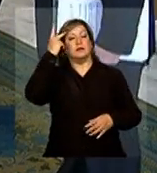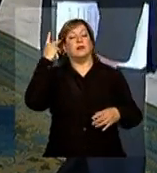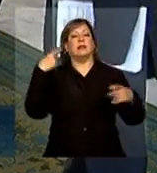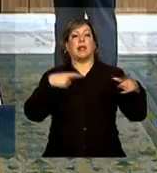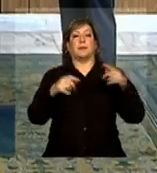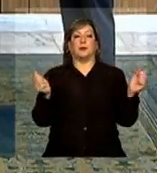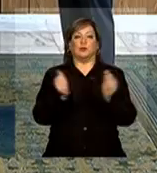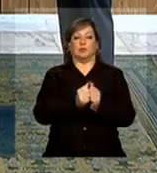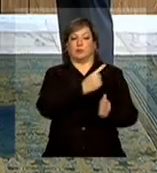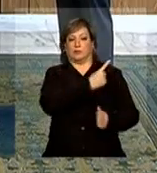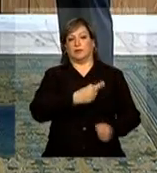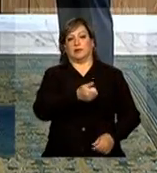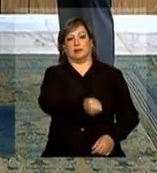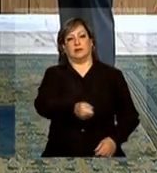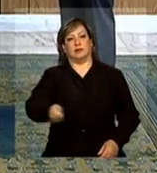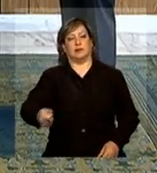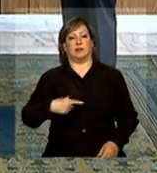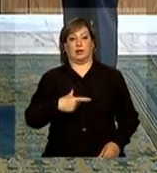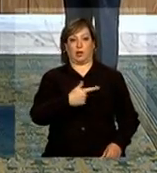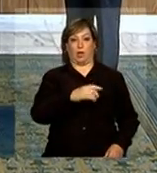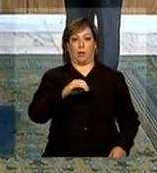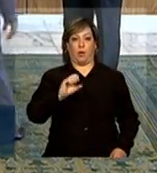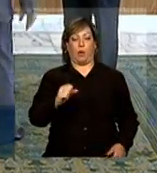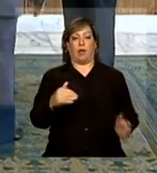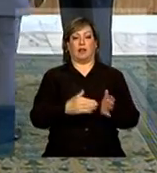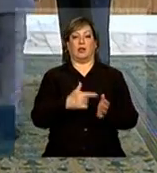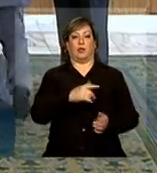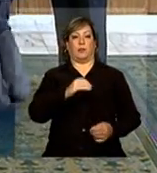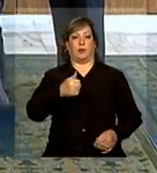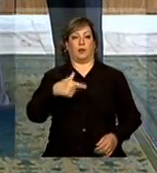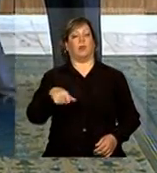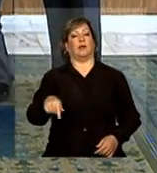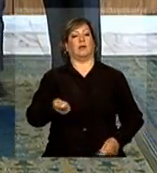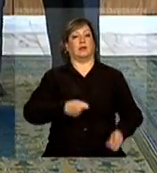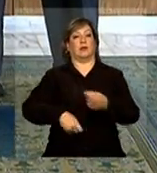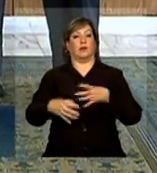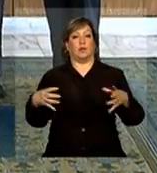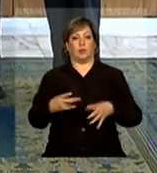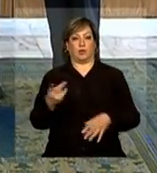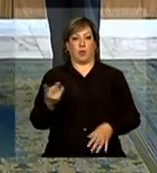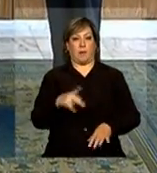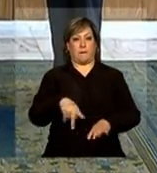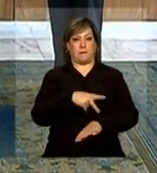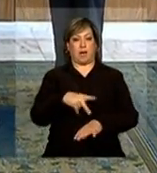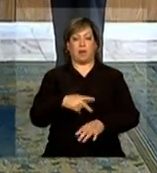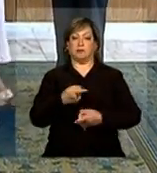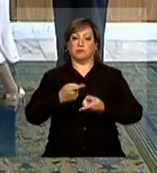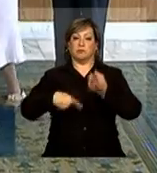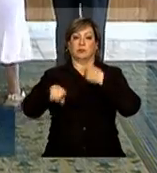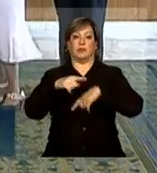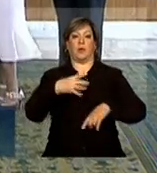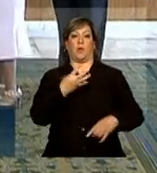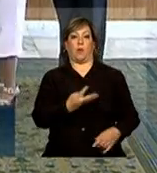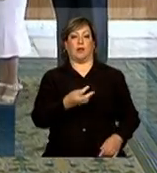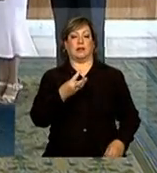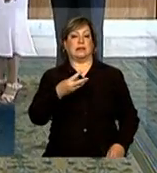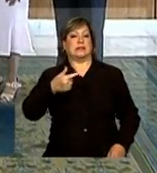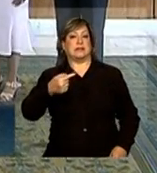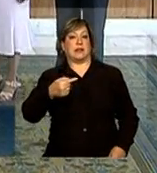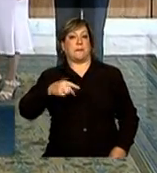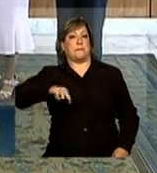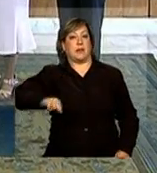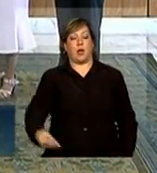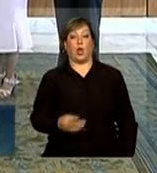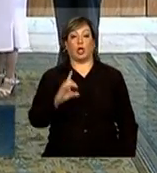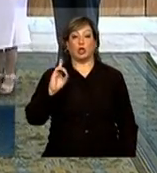2008 e 2012, o comércio entre os dois países evoluiu de 437 milhões de